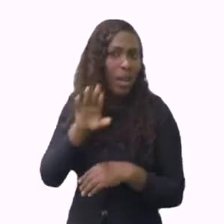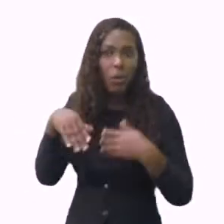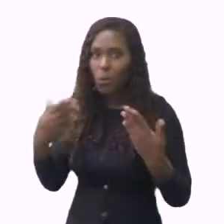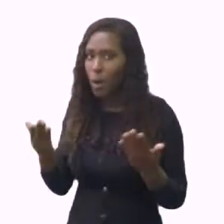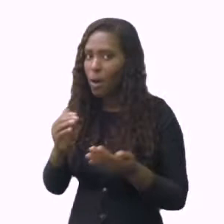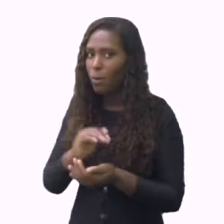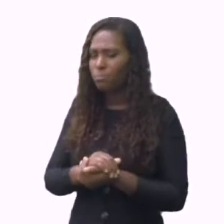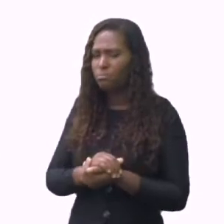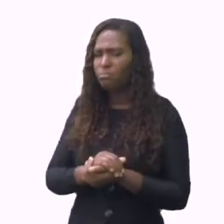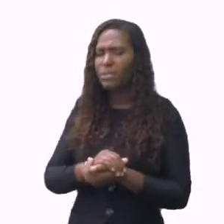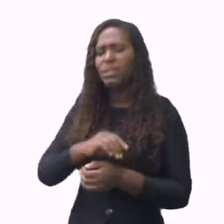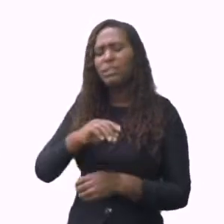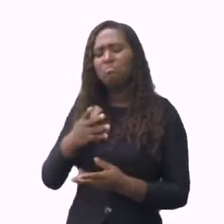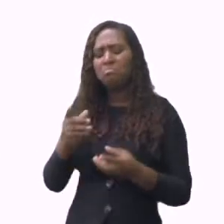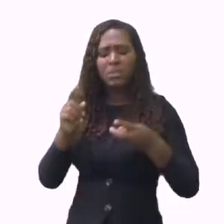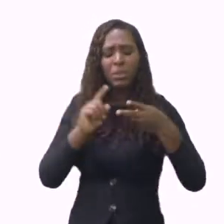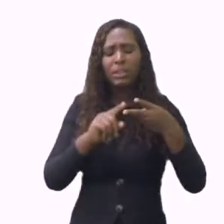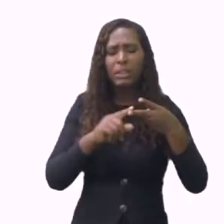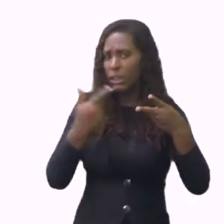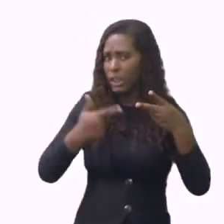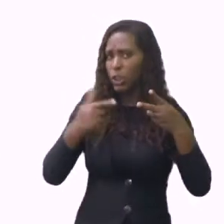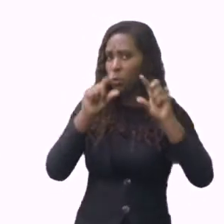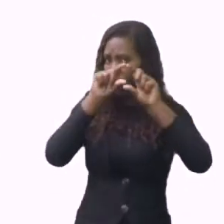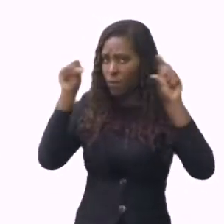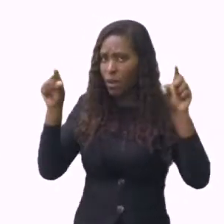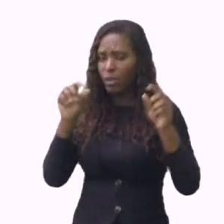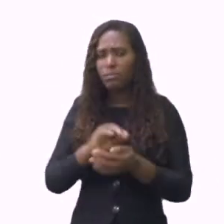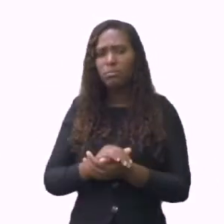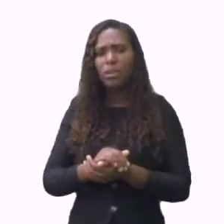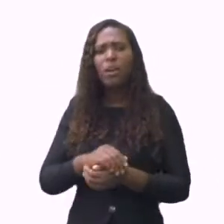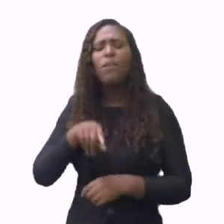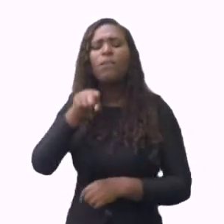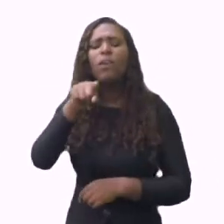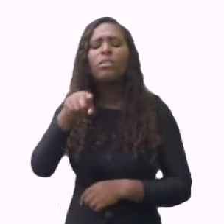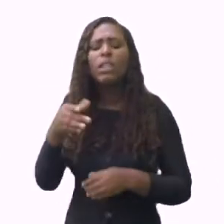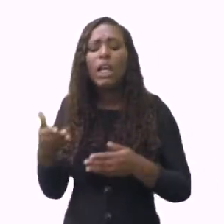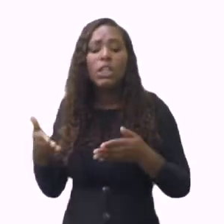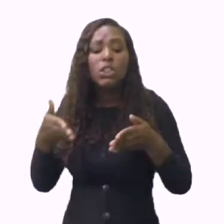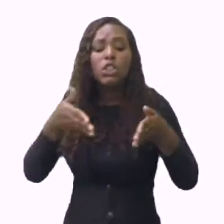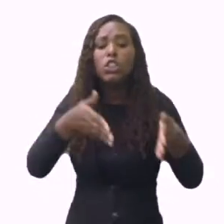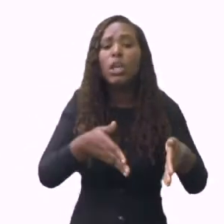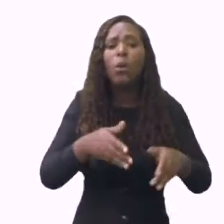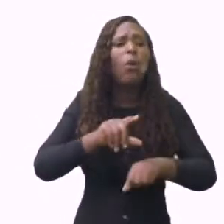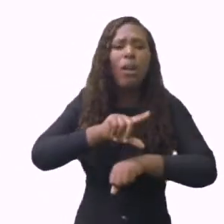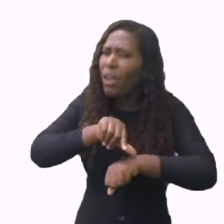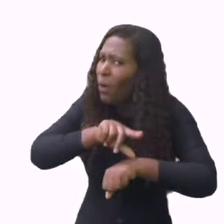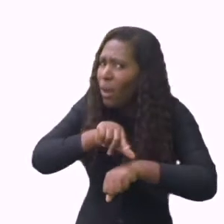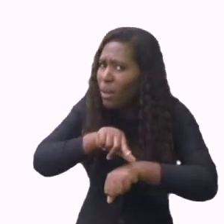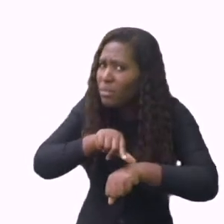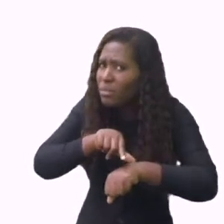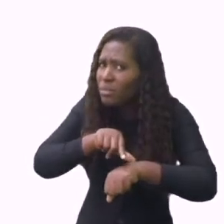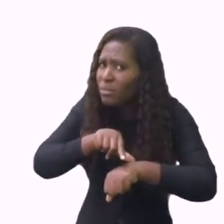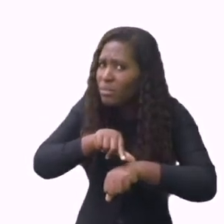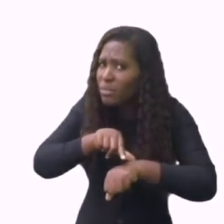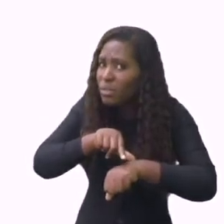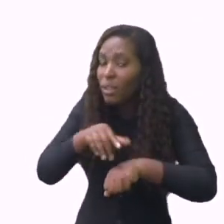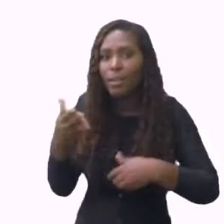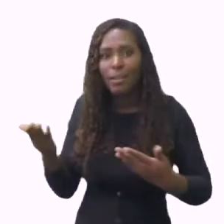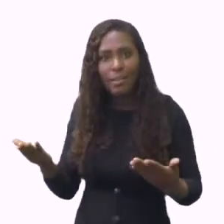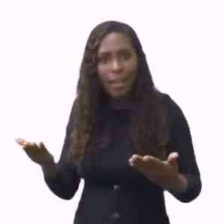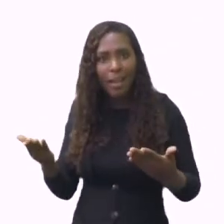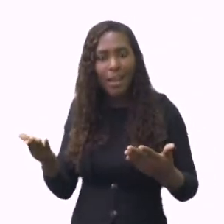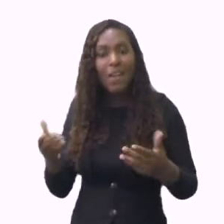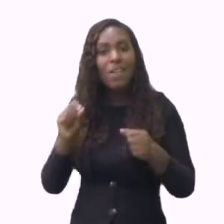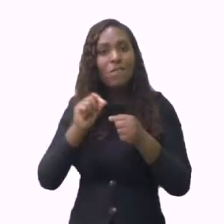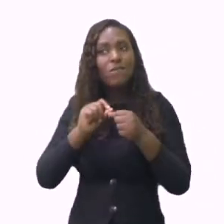você chegou? Eu fiz uma pergunta? Eu exclamei? O que eu fiz?